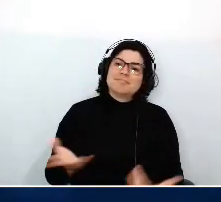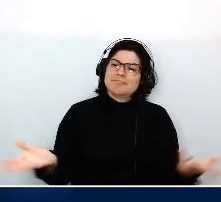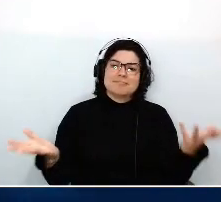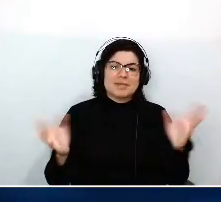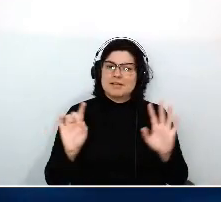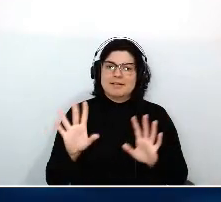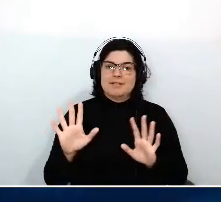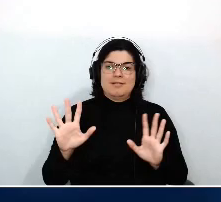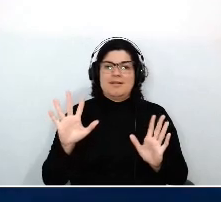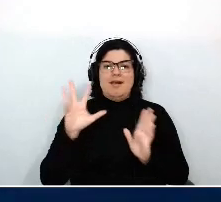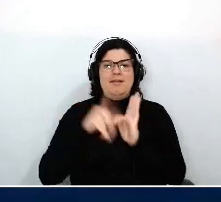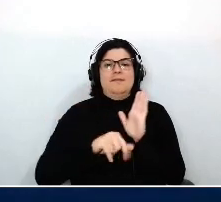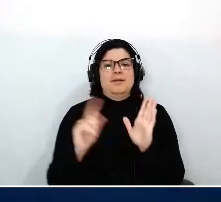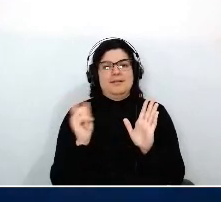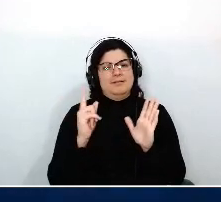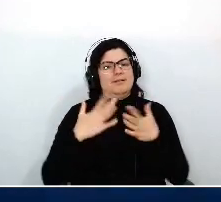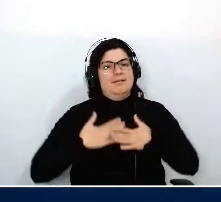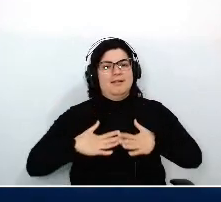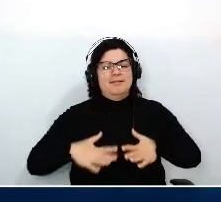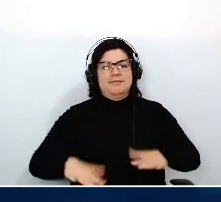cara, tá tranquilo.